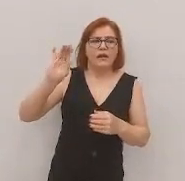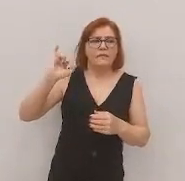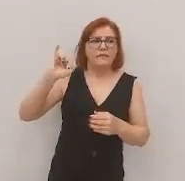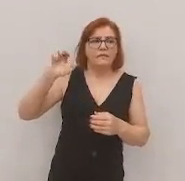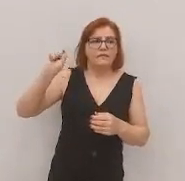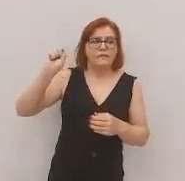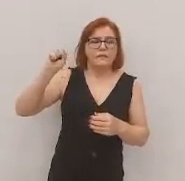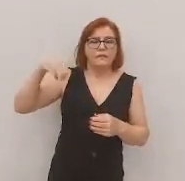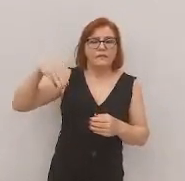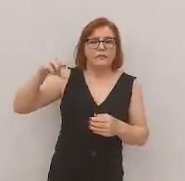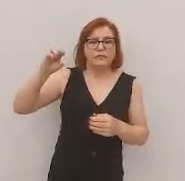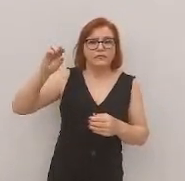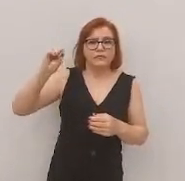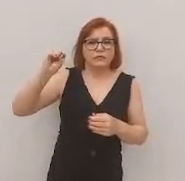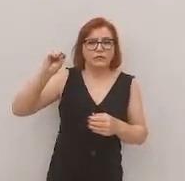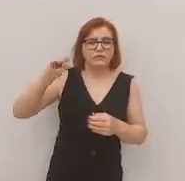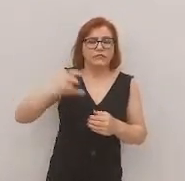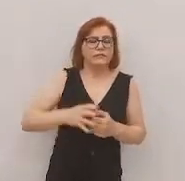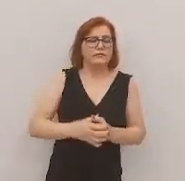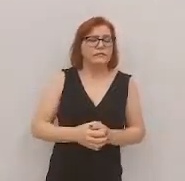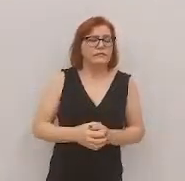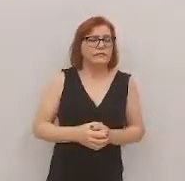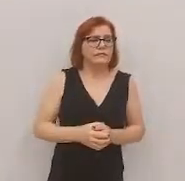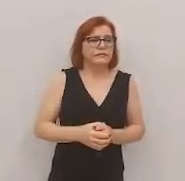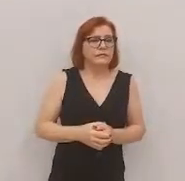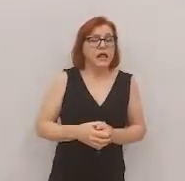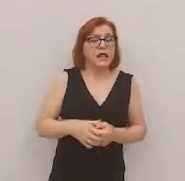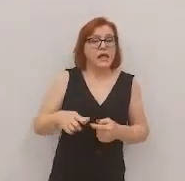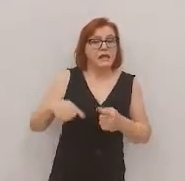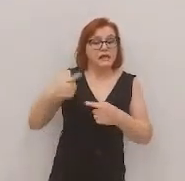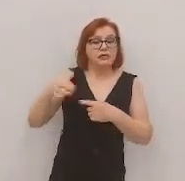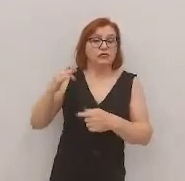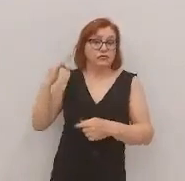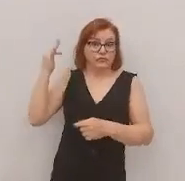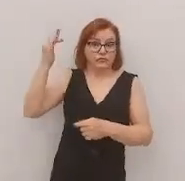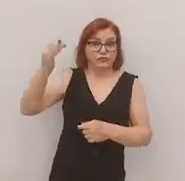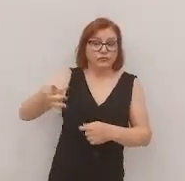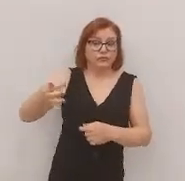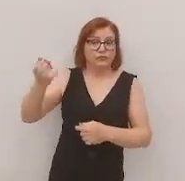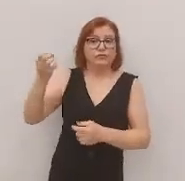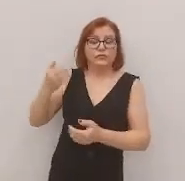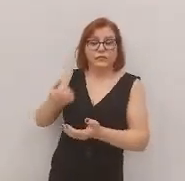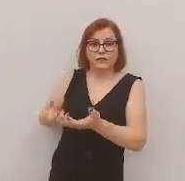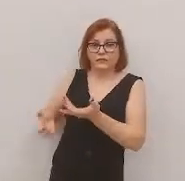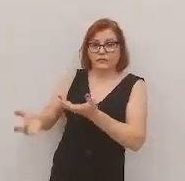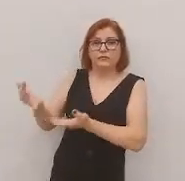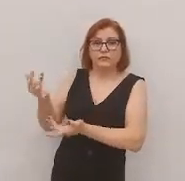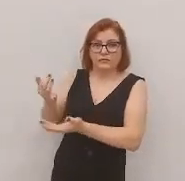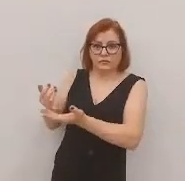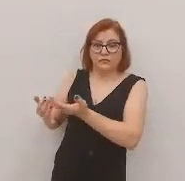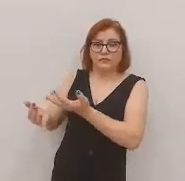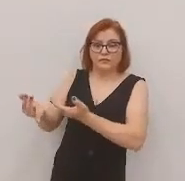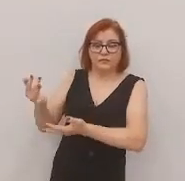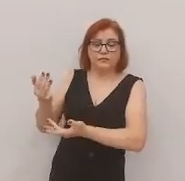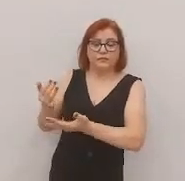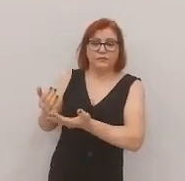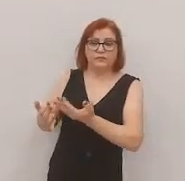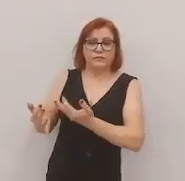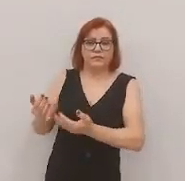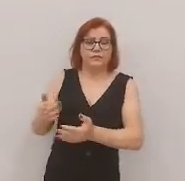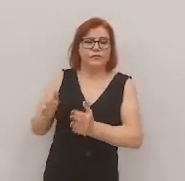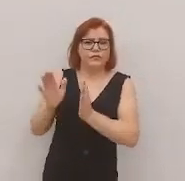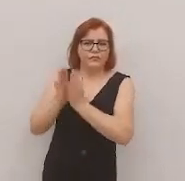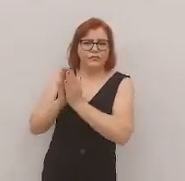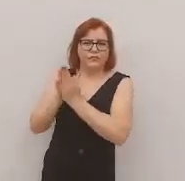lá. E depois vai para o lago de fogo. Oh, Senhor Jesus. Por quê? Porque os anjos,